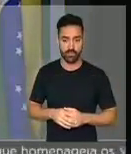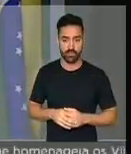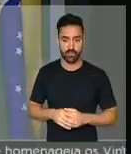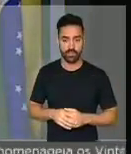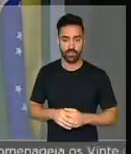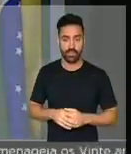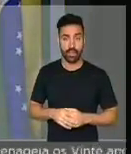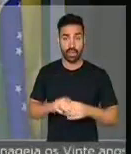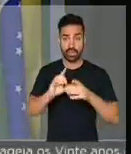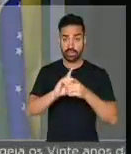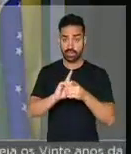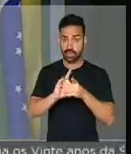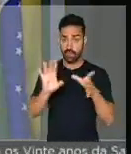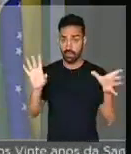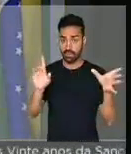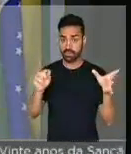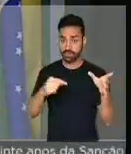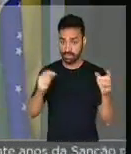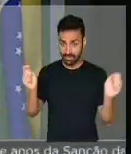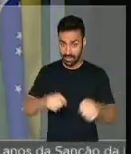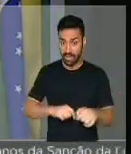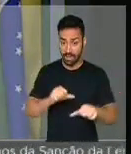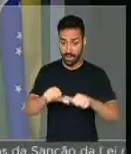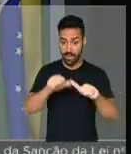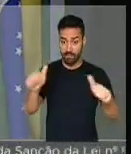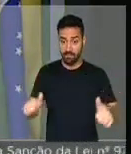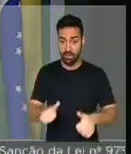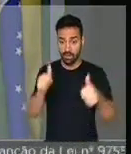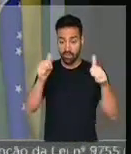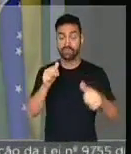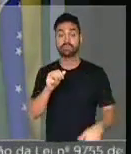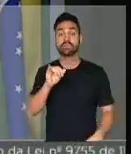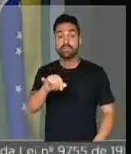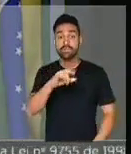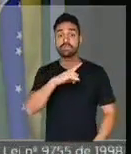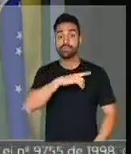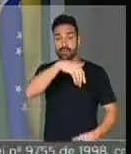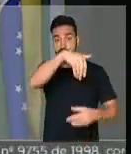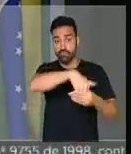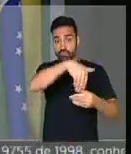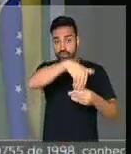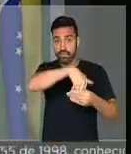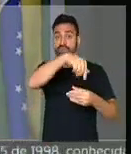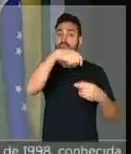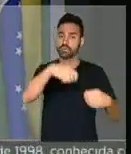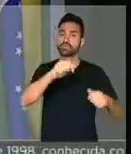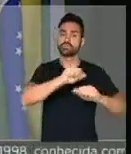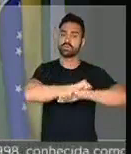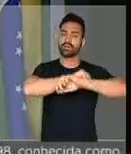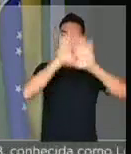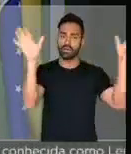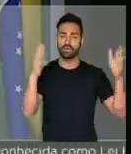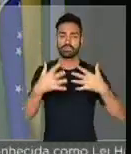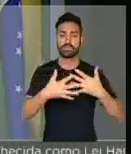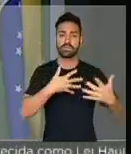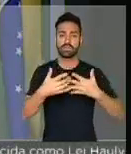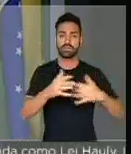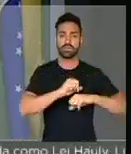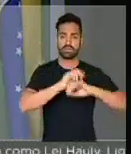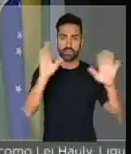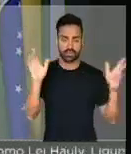democracia, ela só vai ser aperfeiçoada na medida que tivermos eleições transparentes,